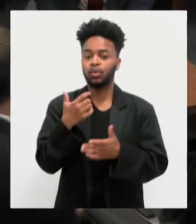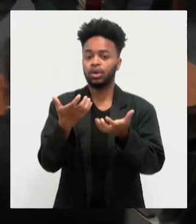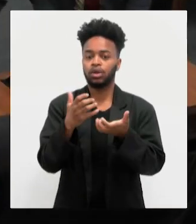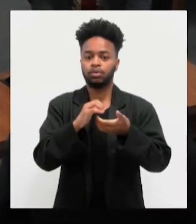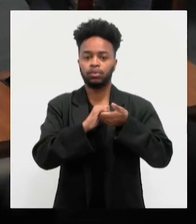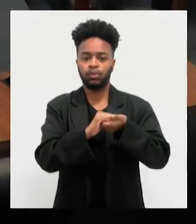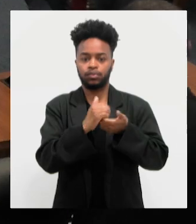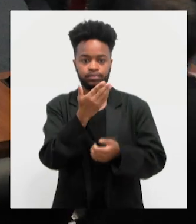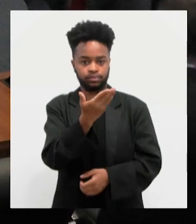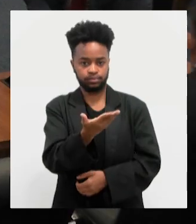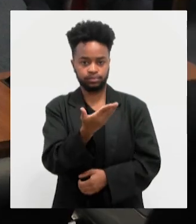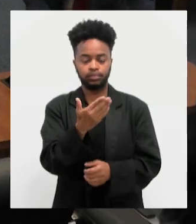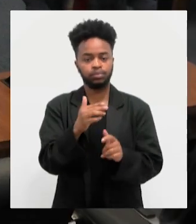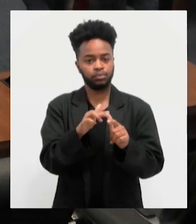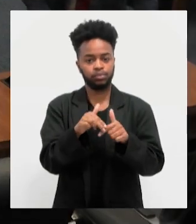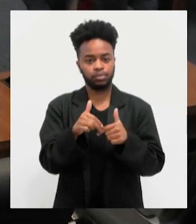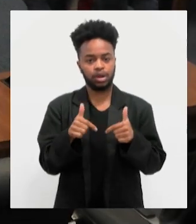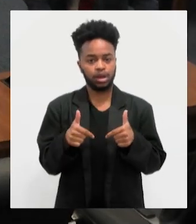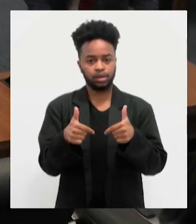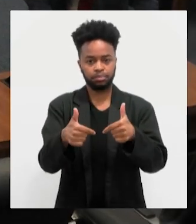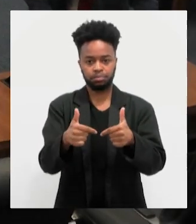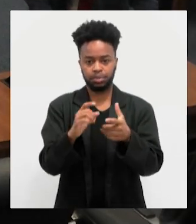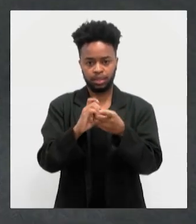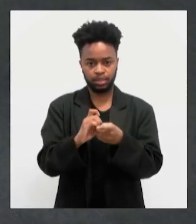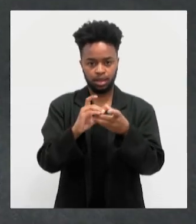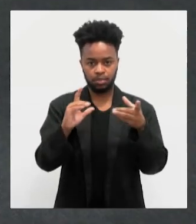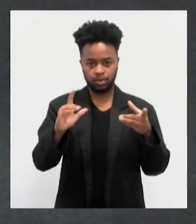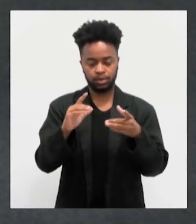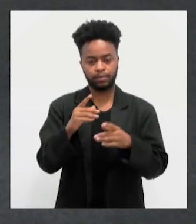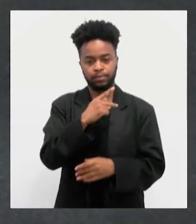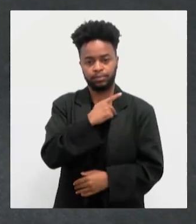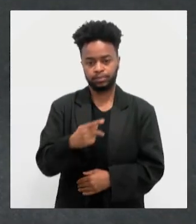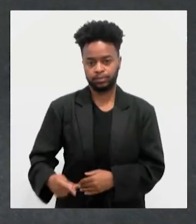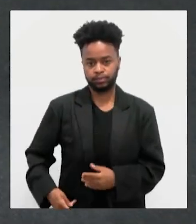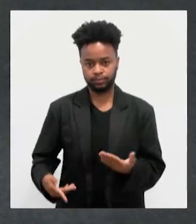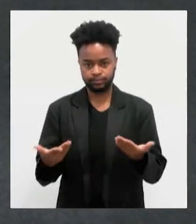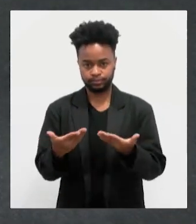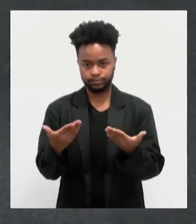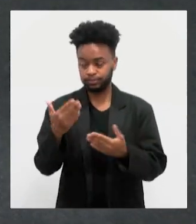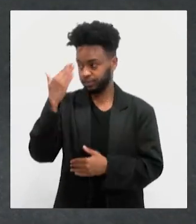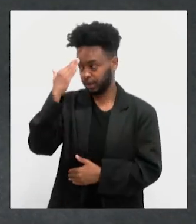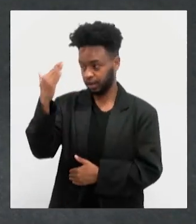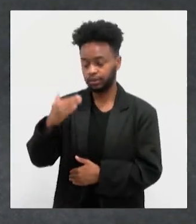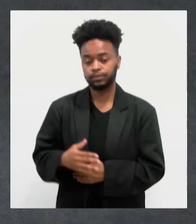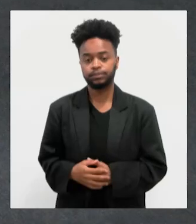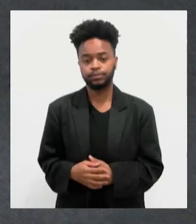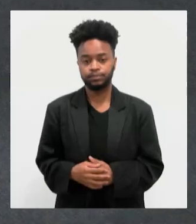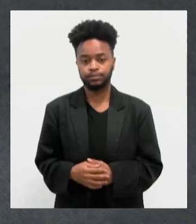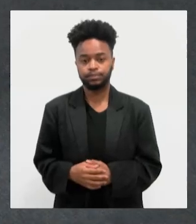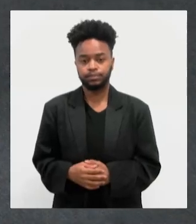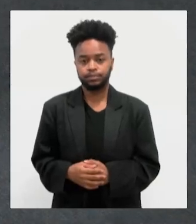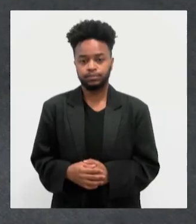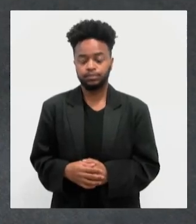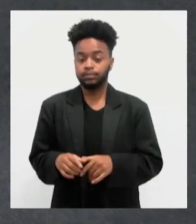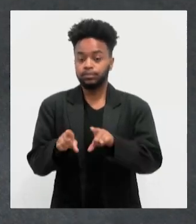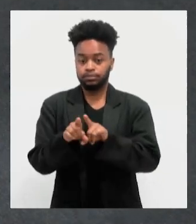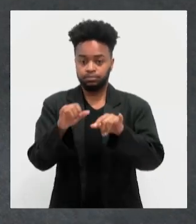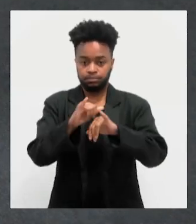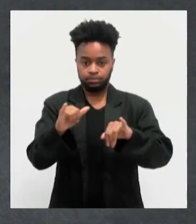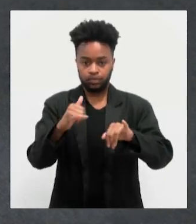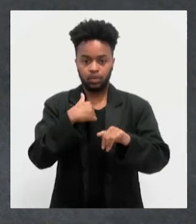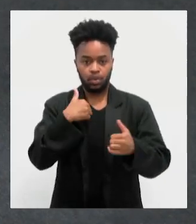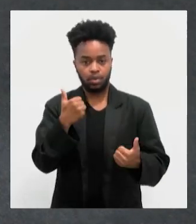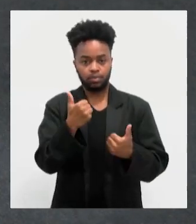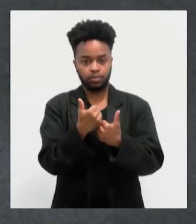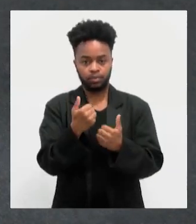saudar pelo exercício democrático da presidência. Obrigado. Dizer que eu apoio o